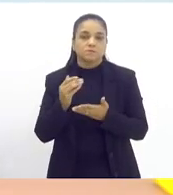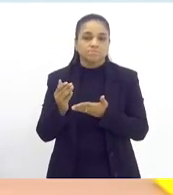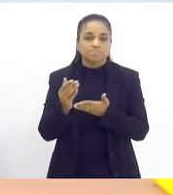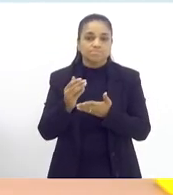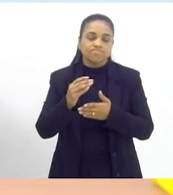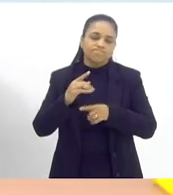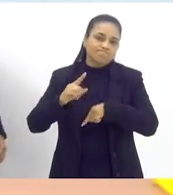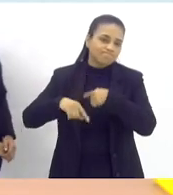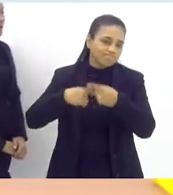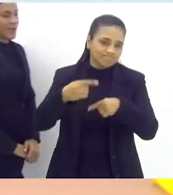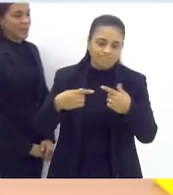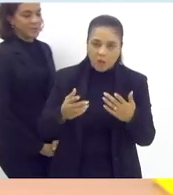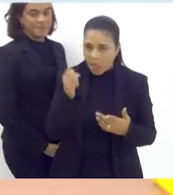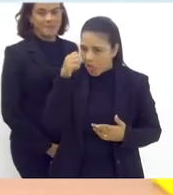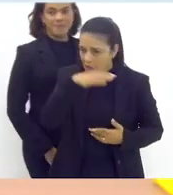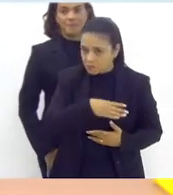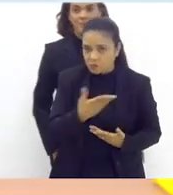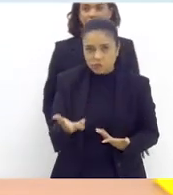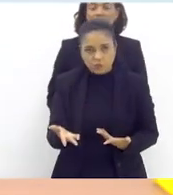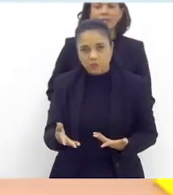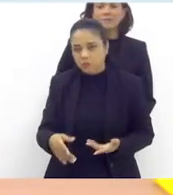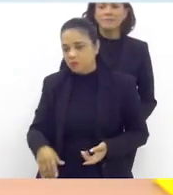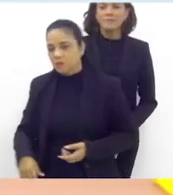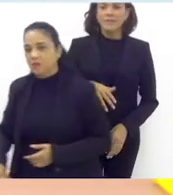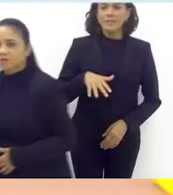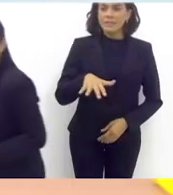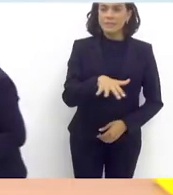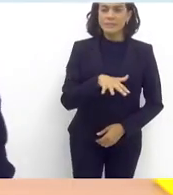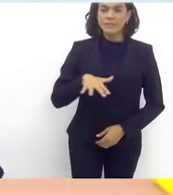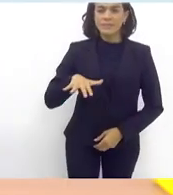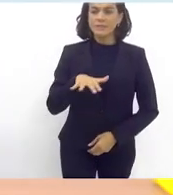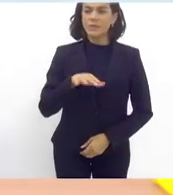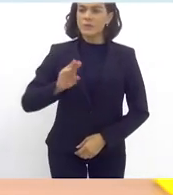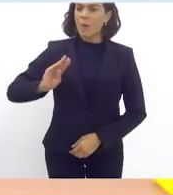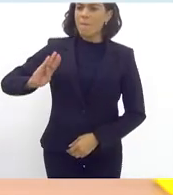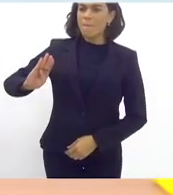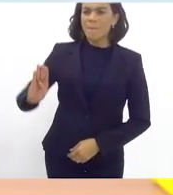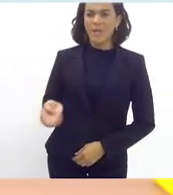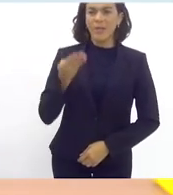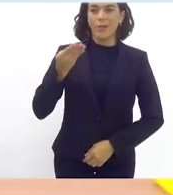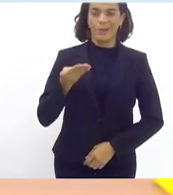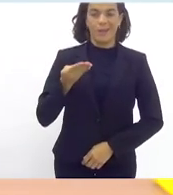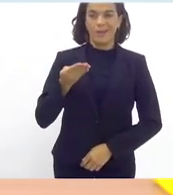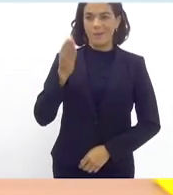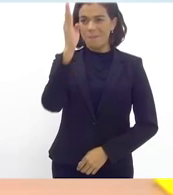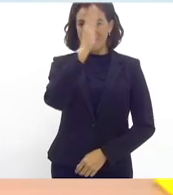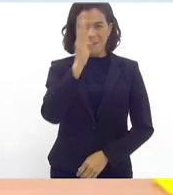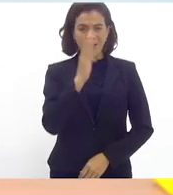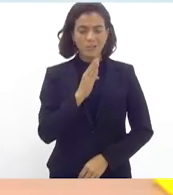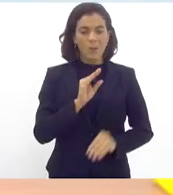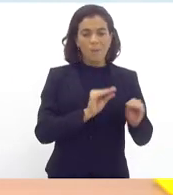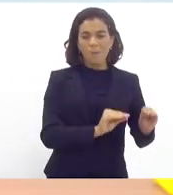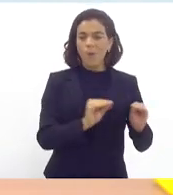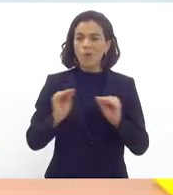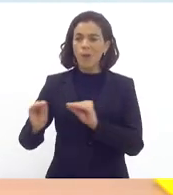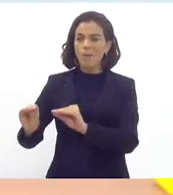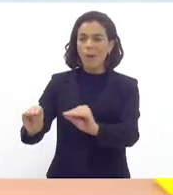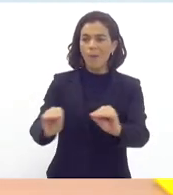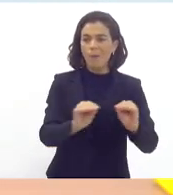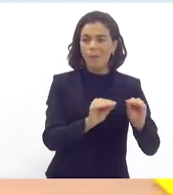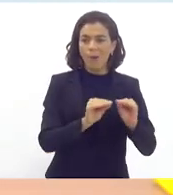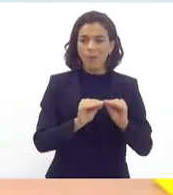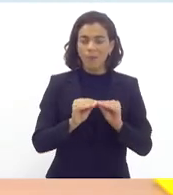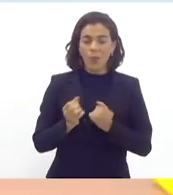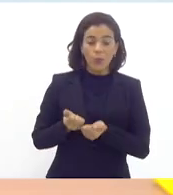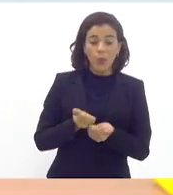situações absurdas. Assim. Nós temos situações de bilionários brasileiros que mudam de domicílio fiscal, fazem a doação